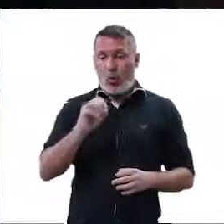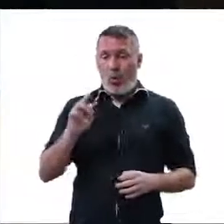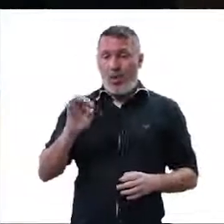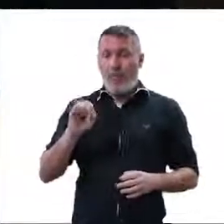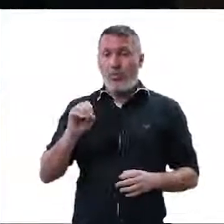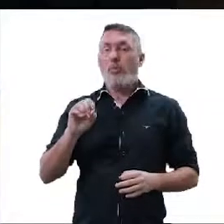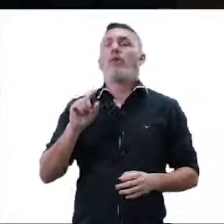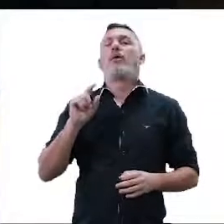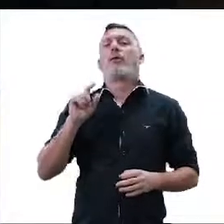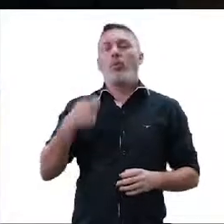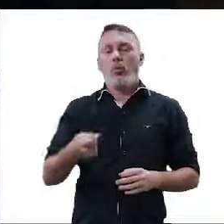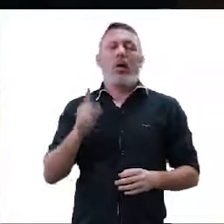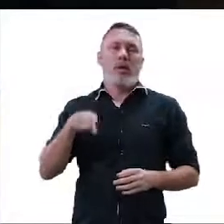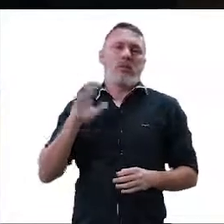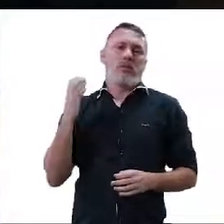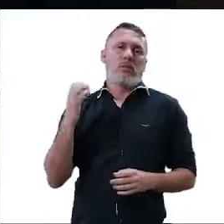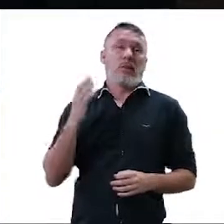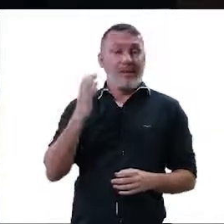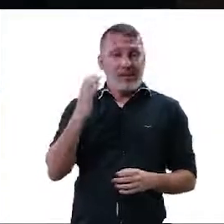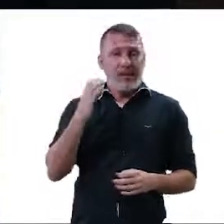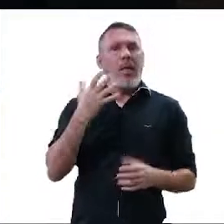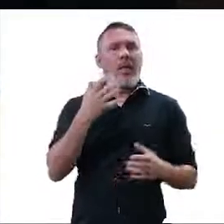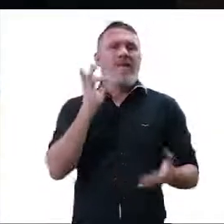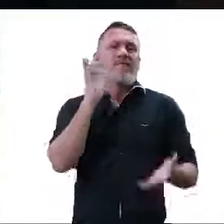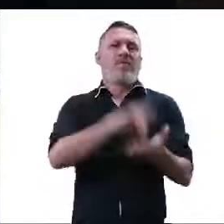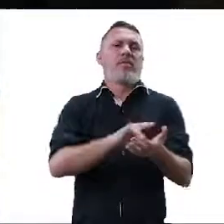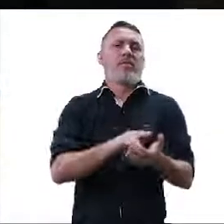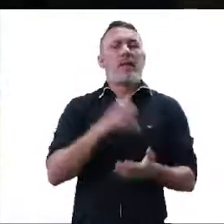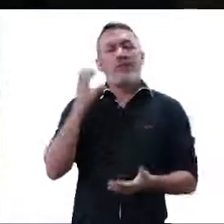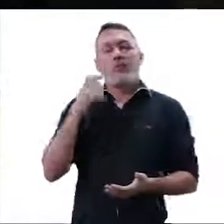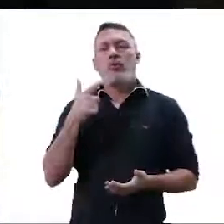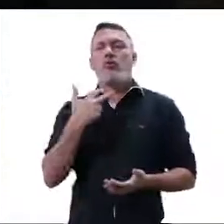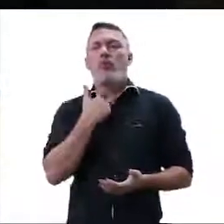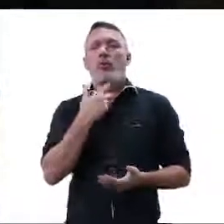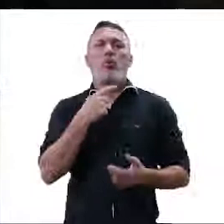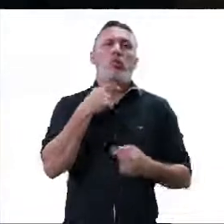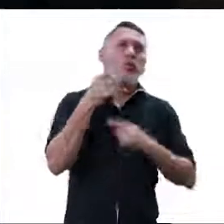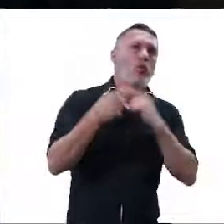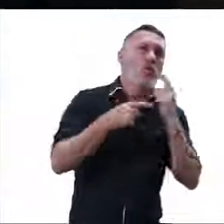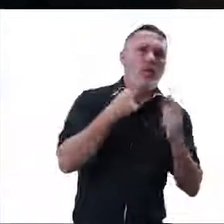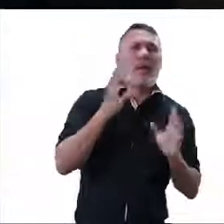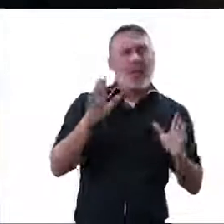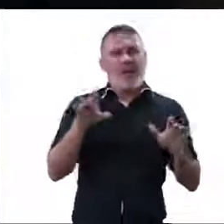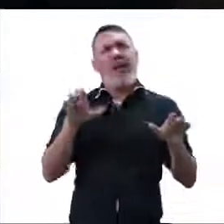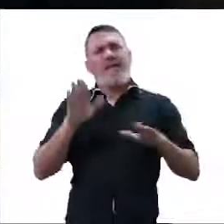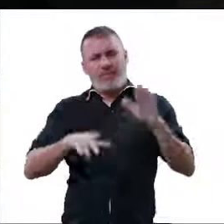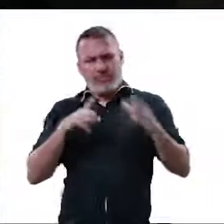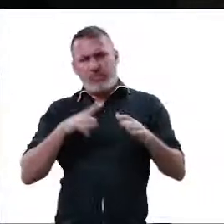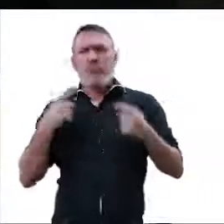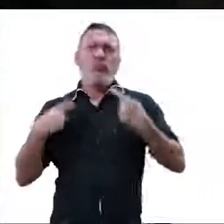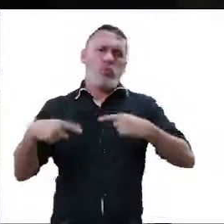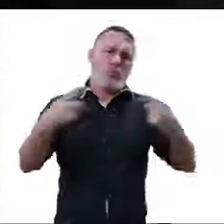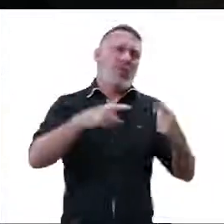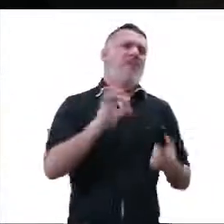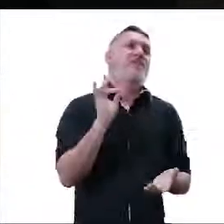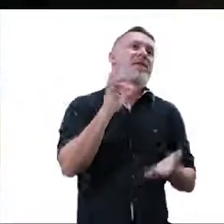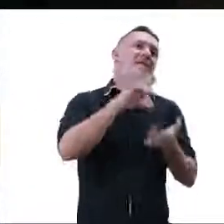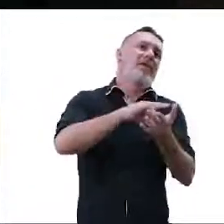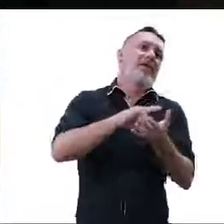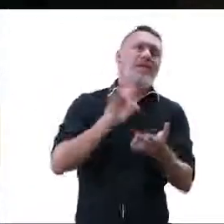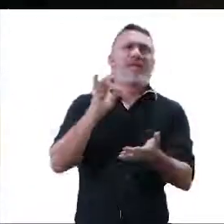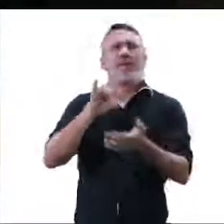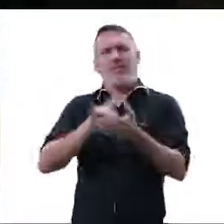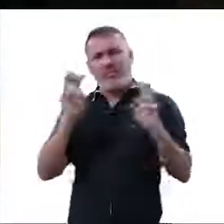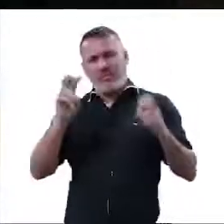ciência. A ciência, ela busca uma verdade, tá? Claro que a gente pode até discutir esse conceito de verdade, muito provavelmente